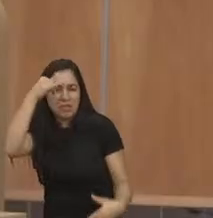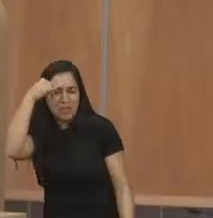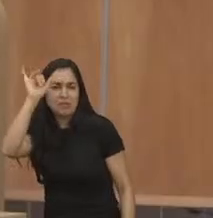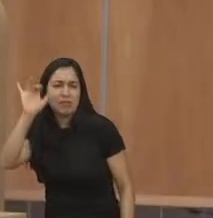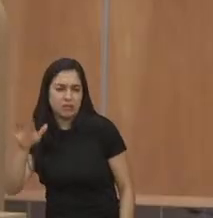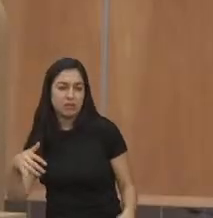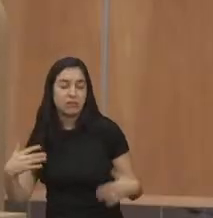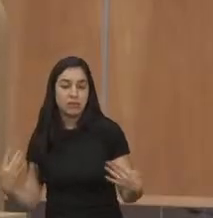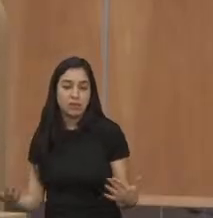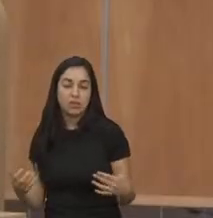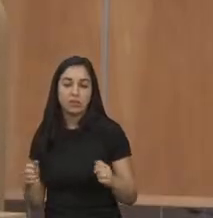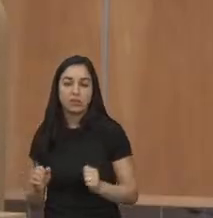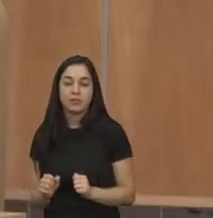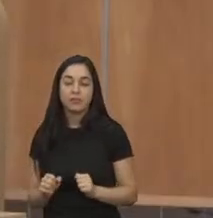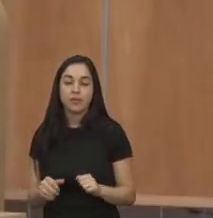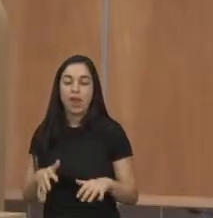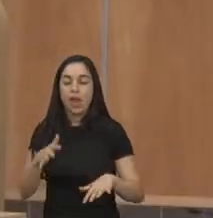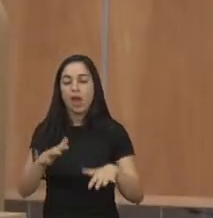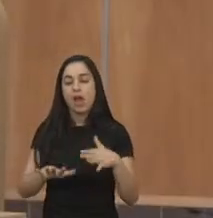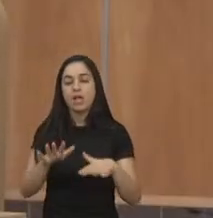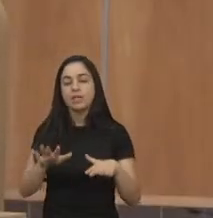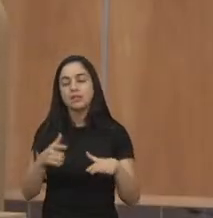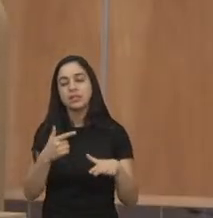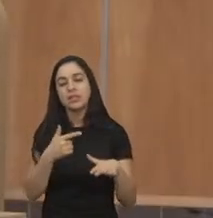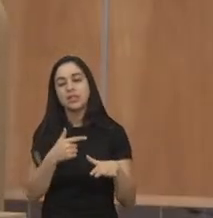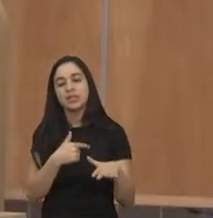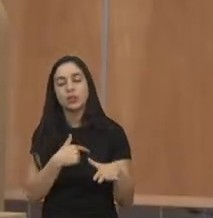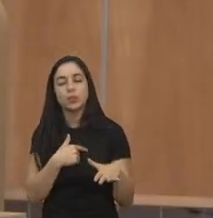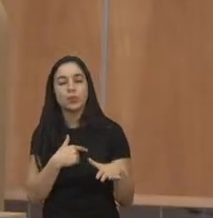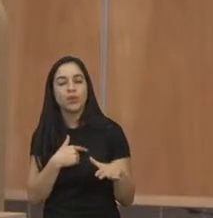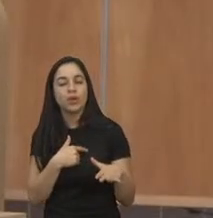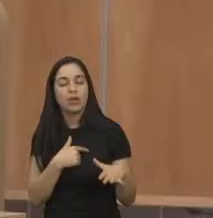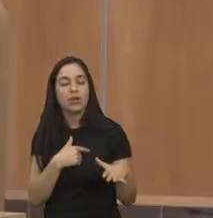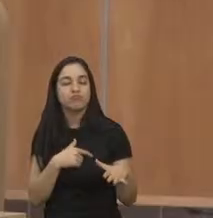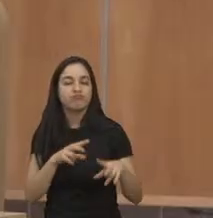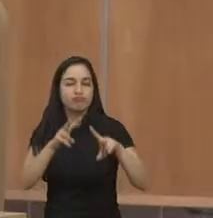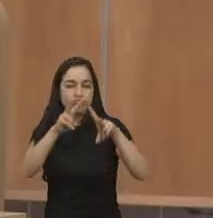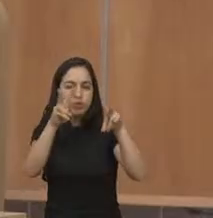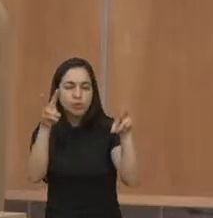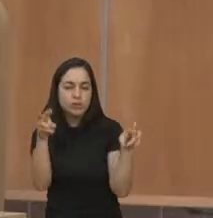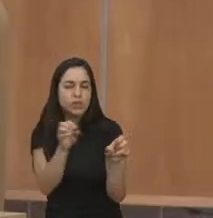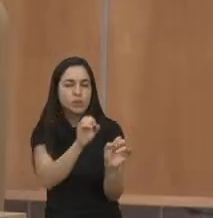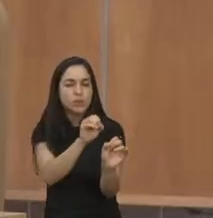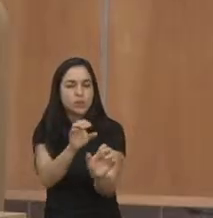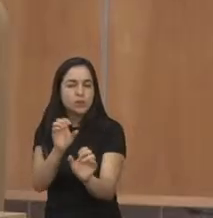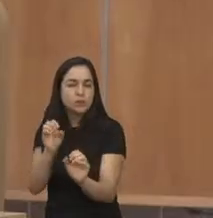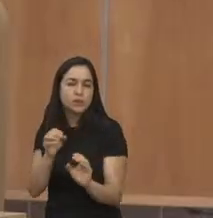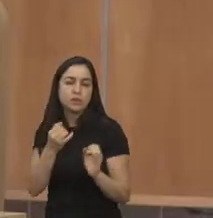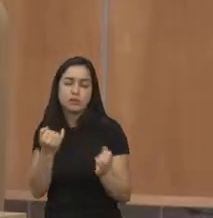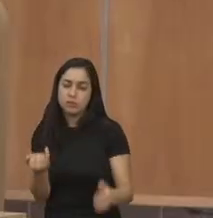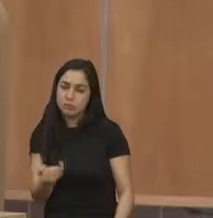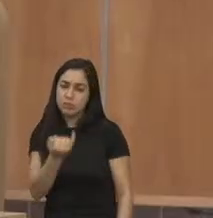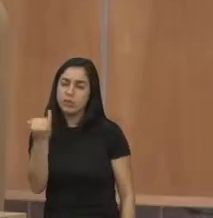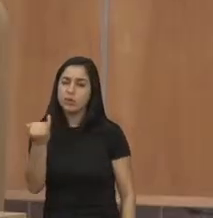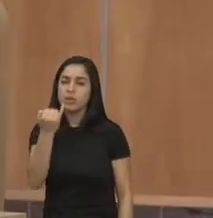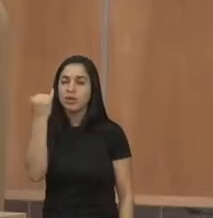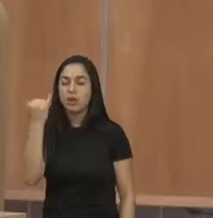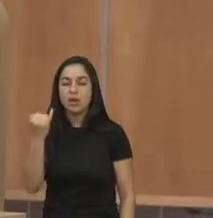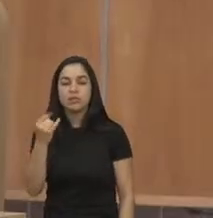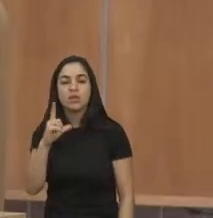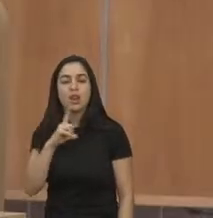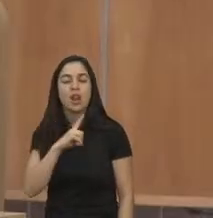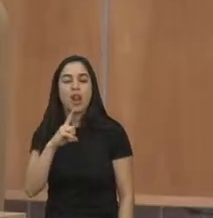Vez e outra faço matérias falando da importância da sinalização,